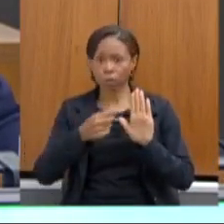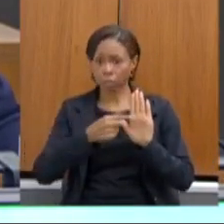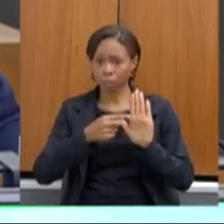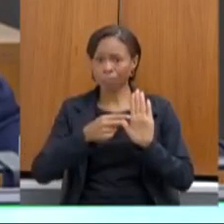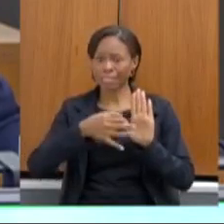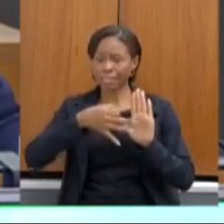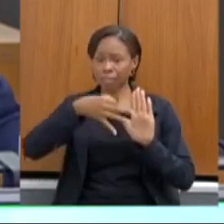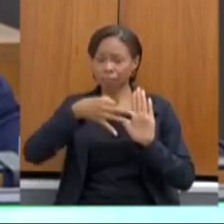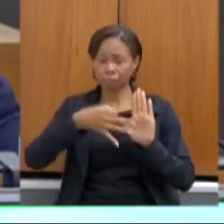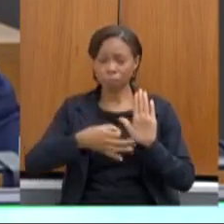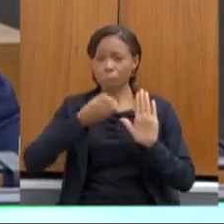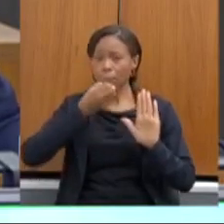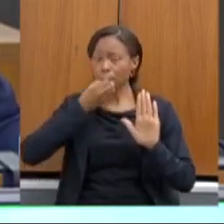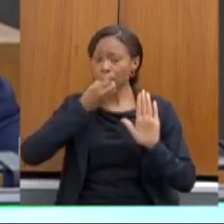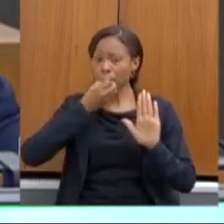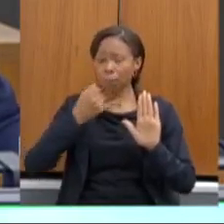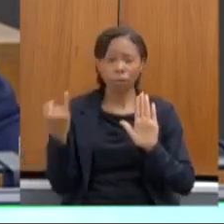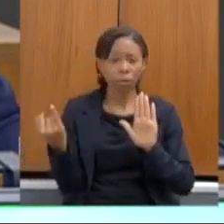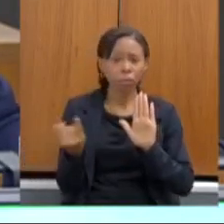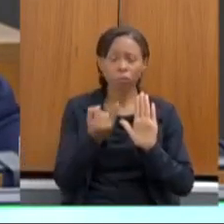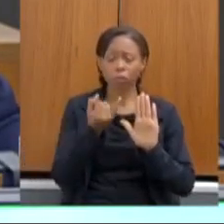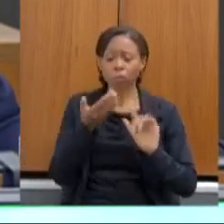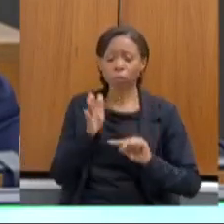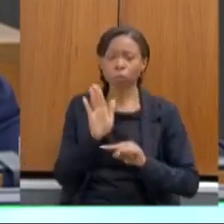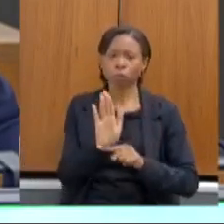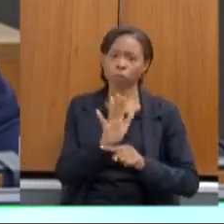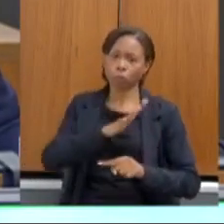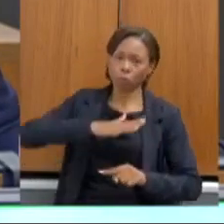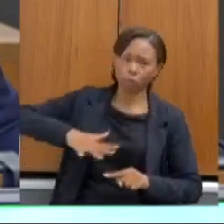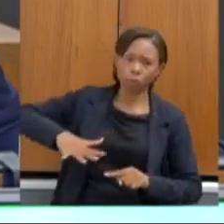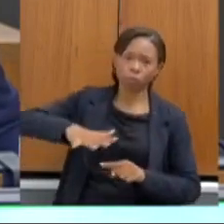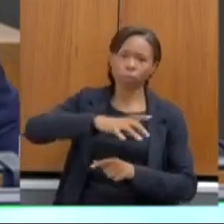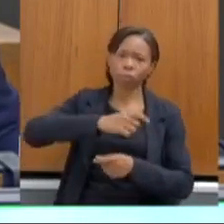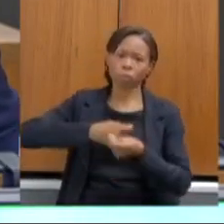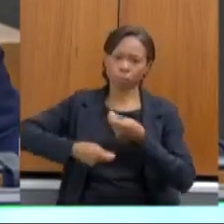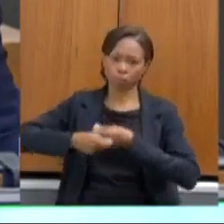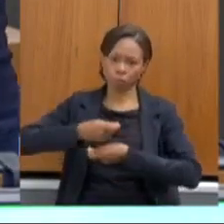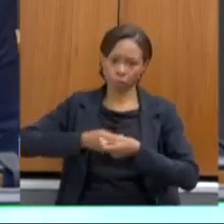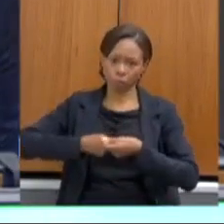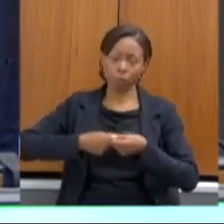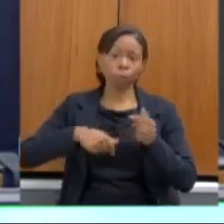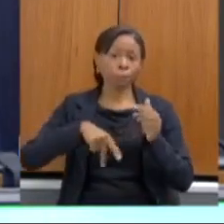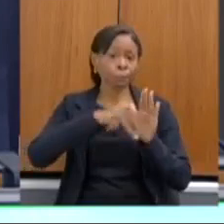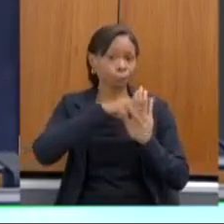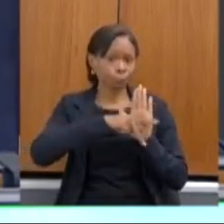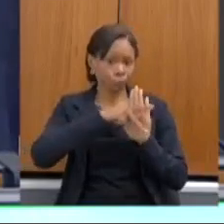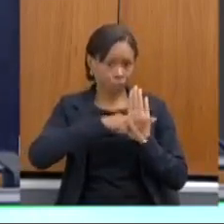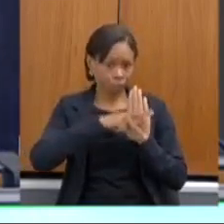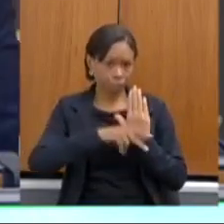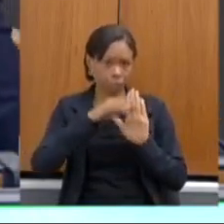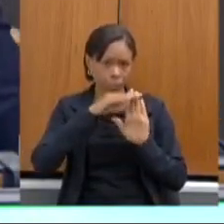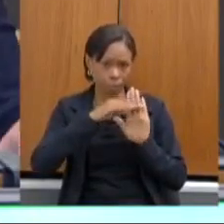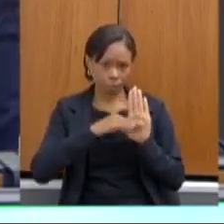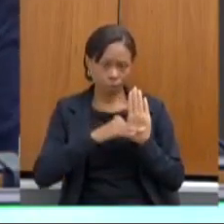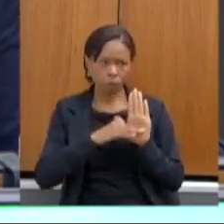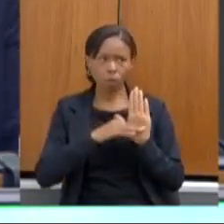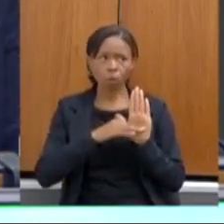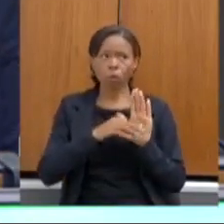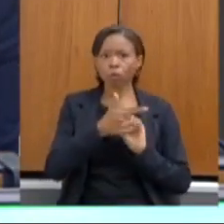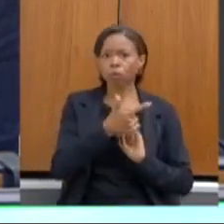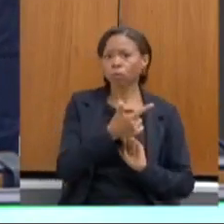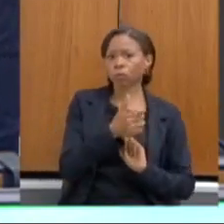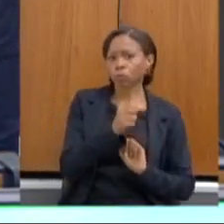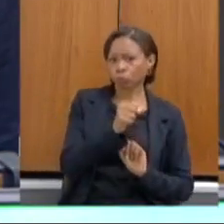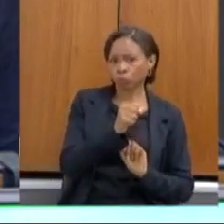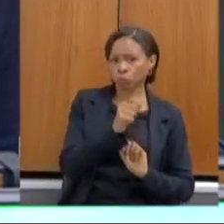assertivo na pela oitiva ao mercado e o programa ficou é de Vinte e Oito de Abril a